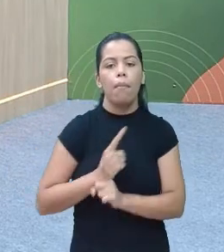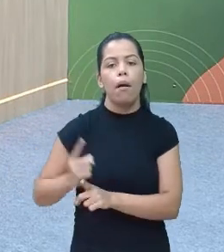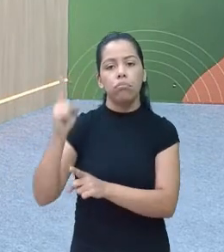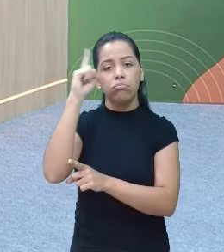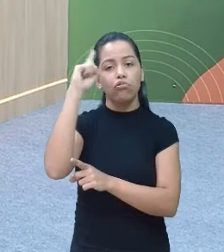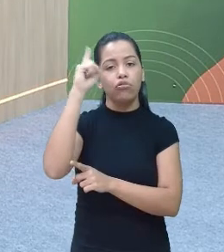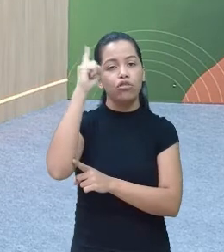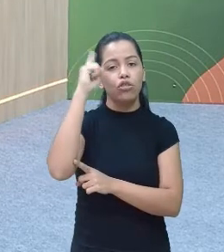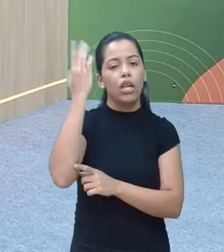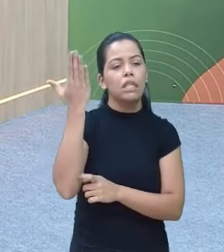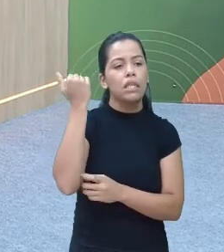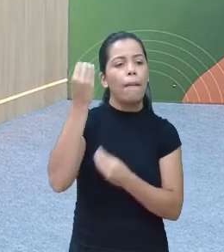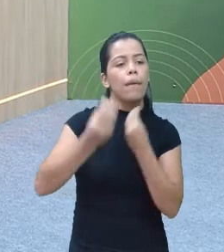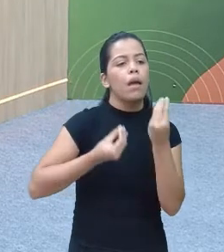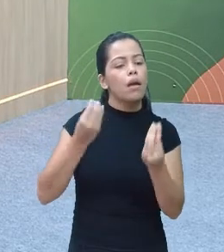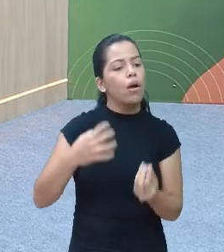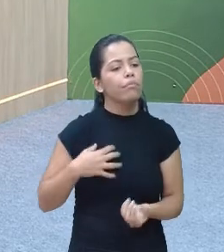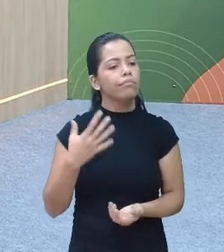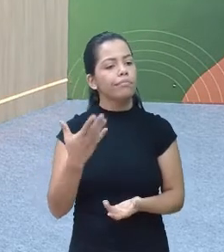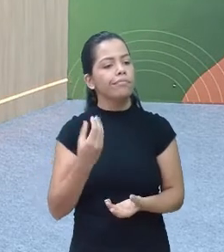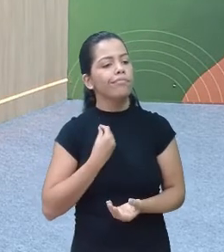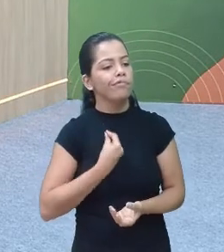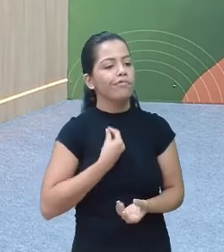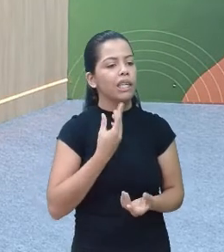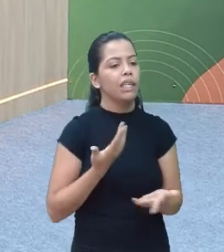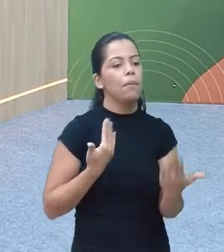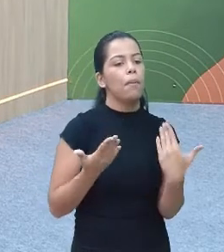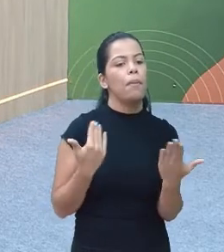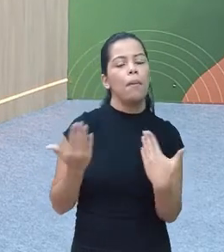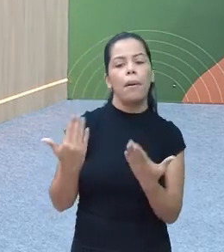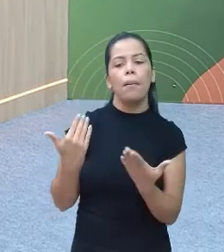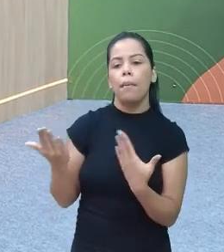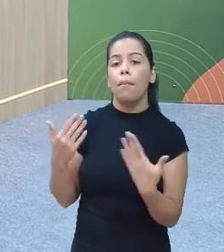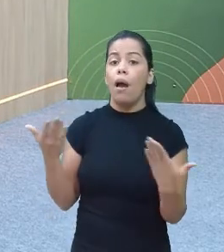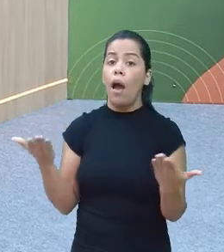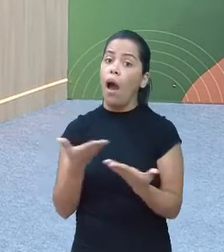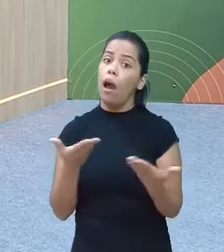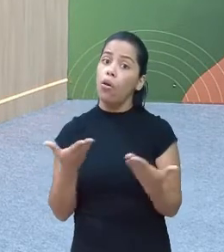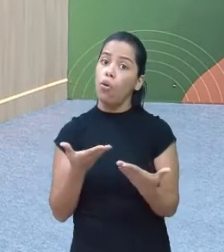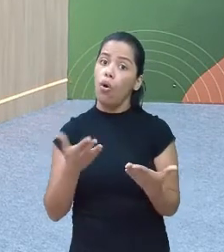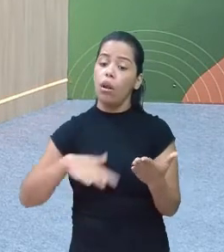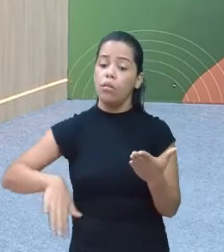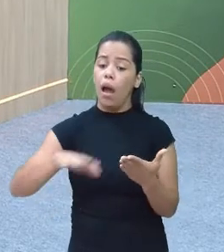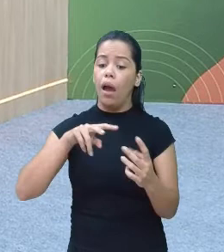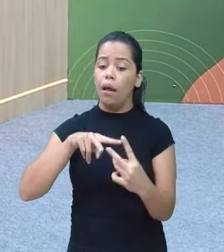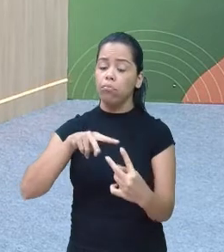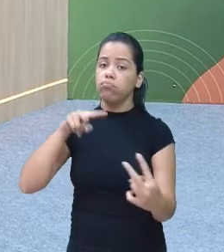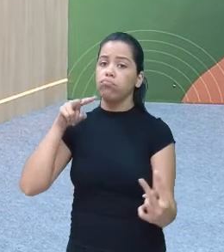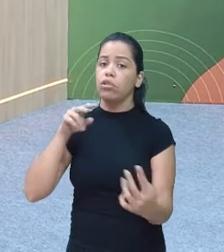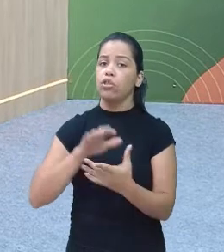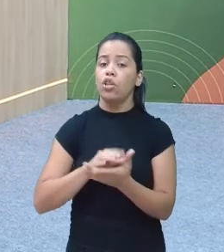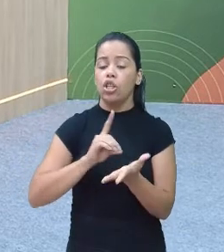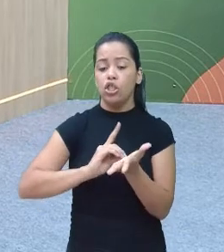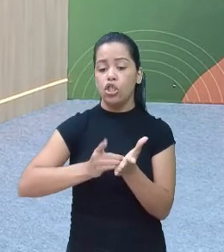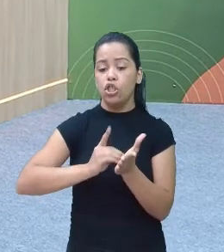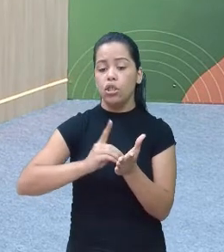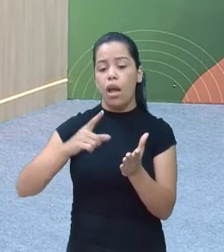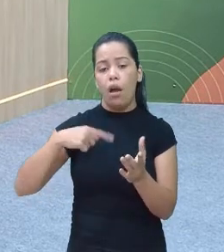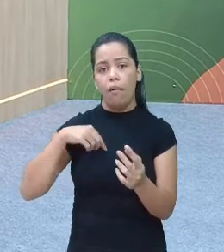dias, de saber como estão suas vidas, etc. No meio digital, isso acontece de forma remota.